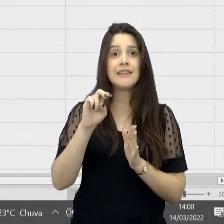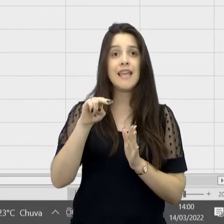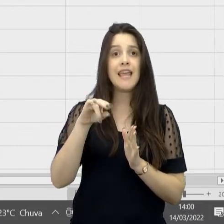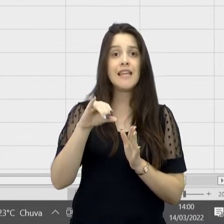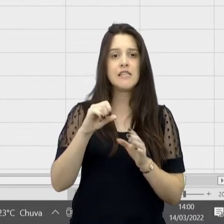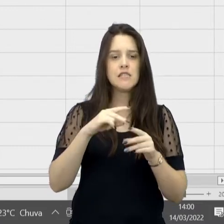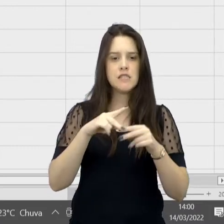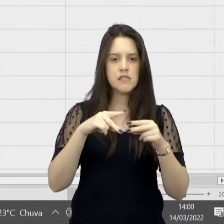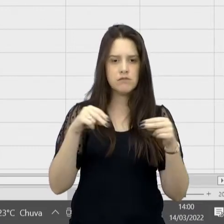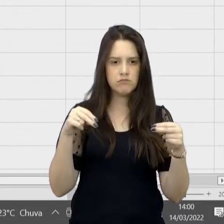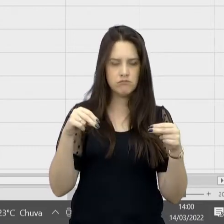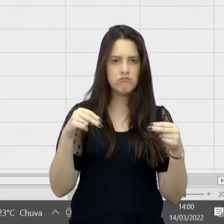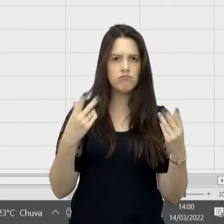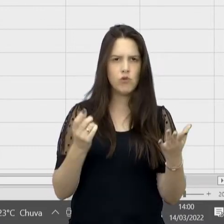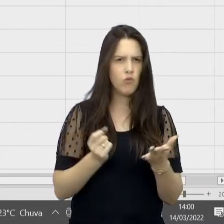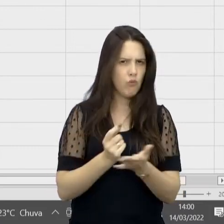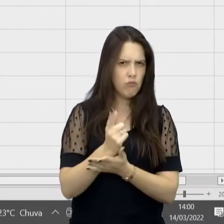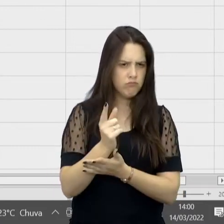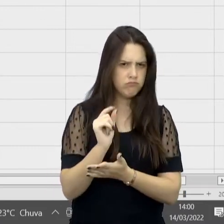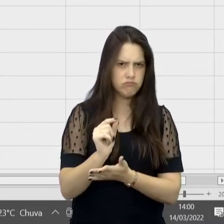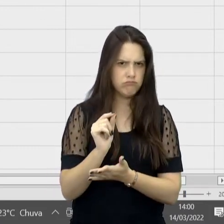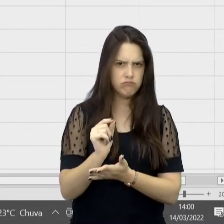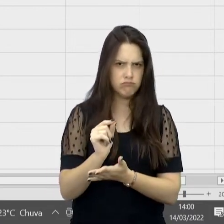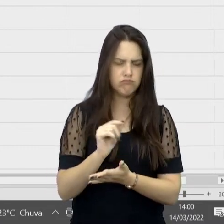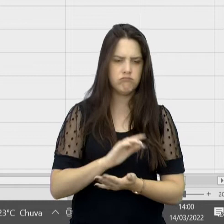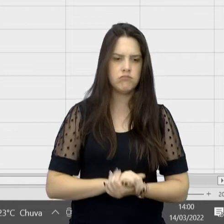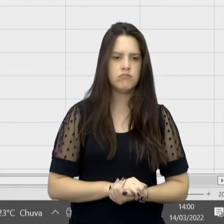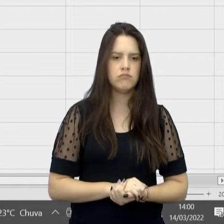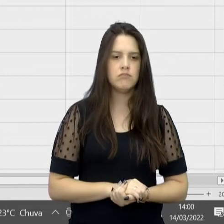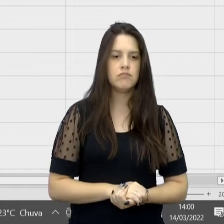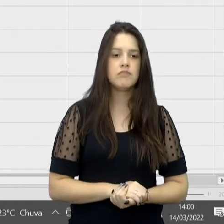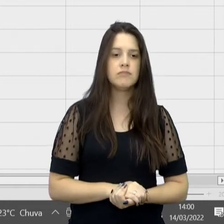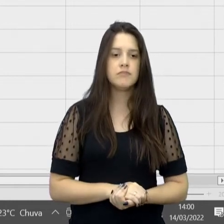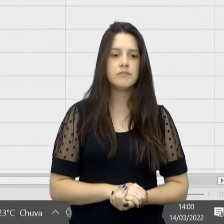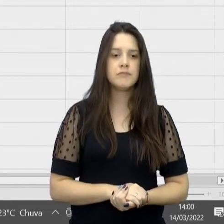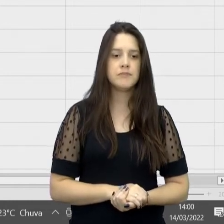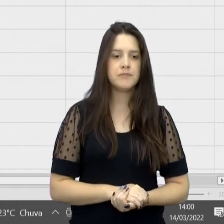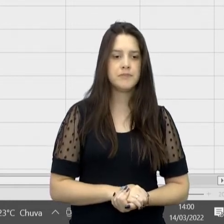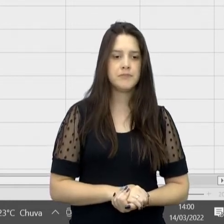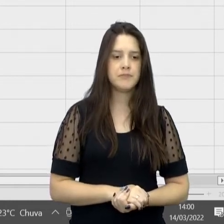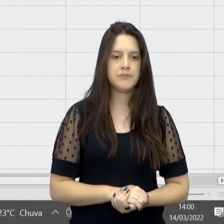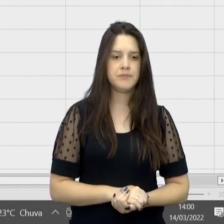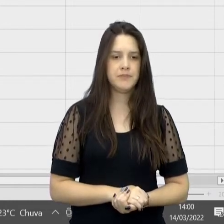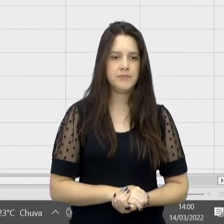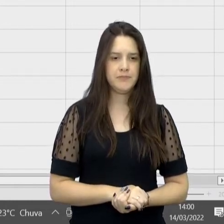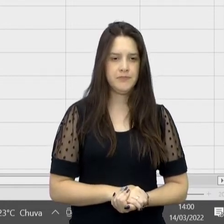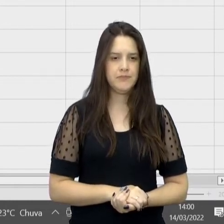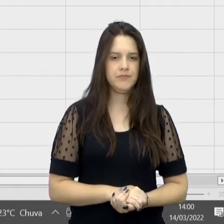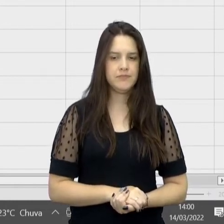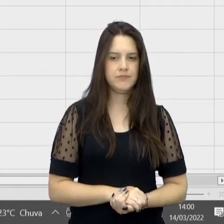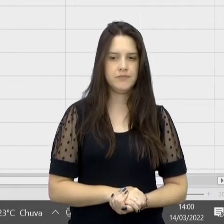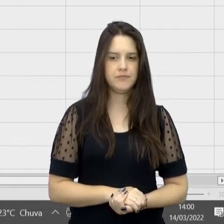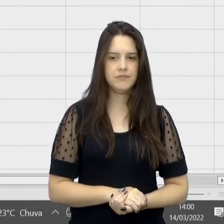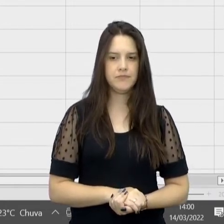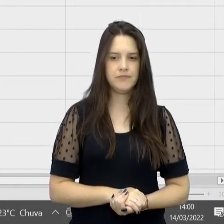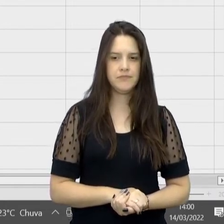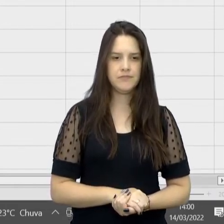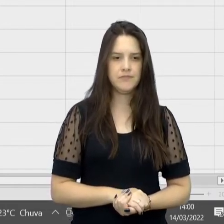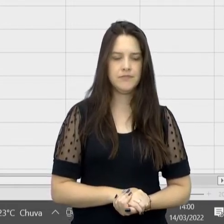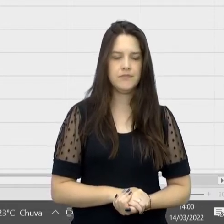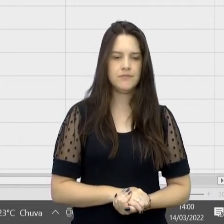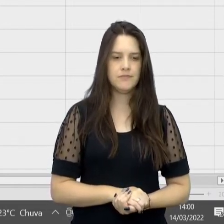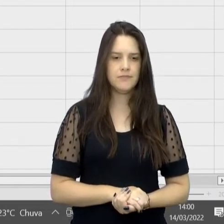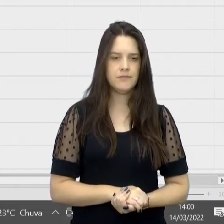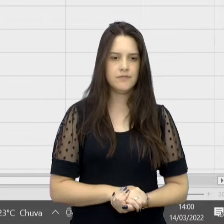novo. Opa. Quis comprar um tênis novo. Só que o tênis não é